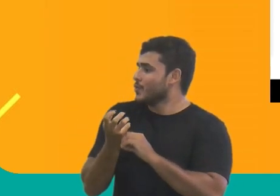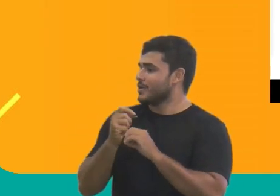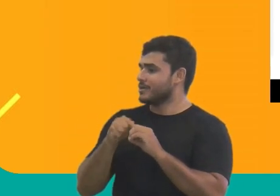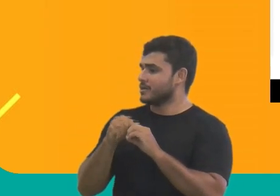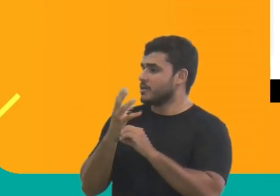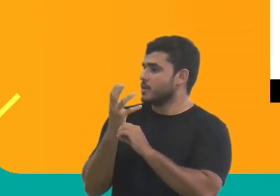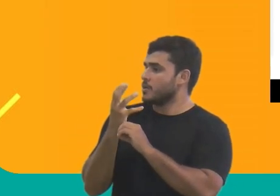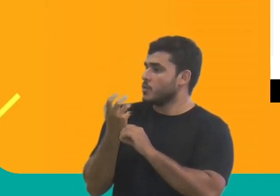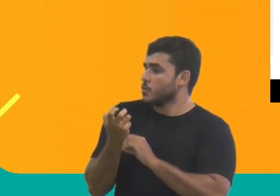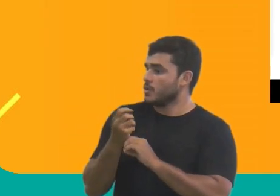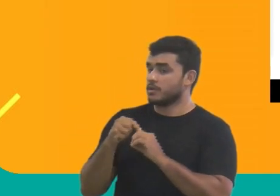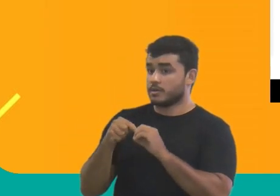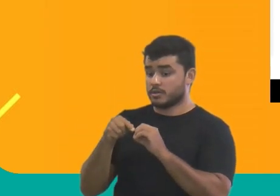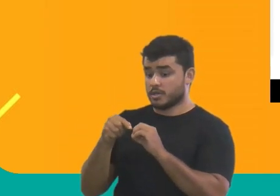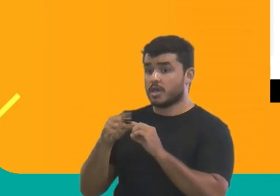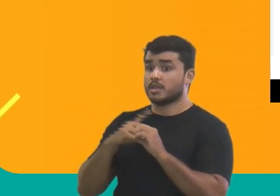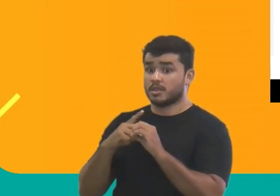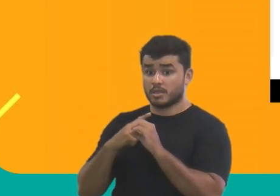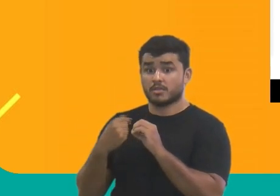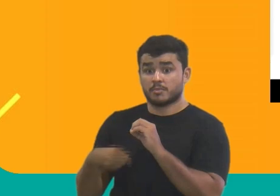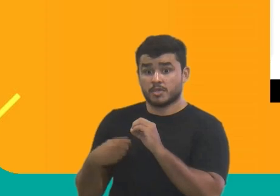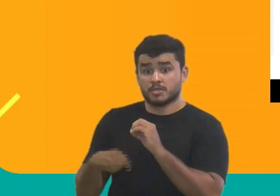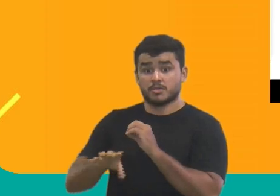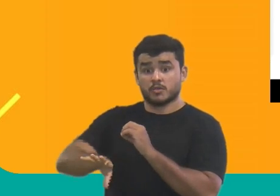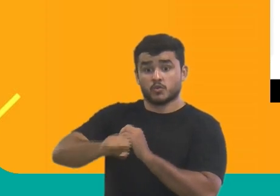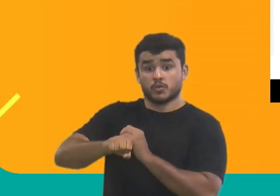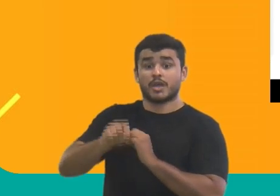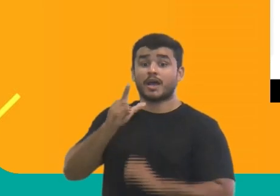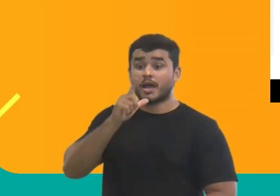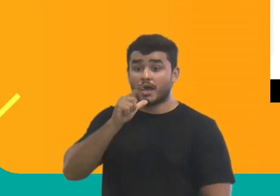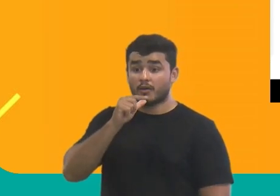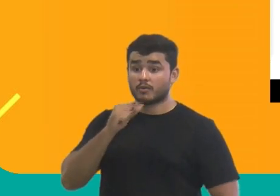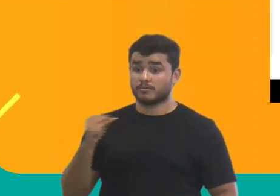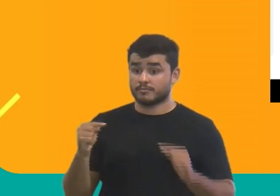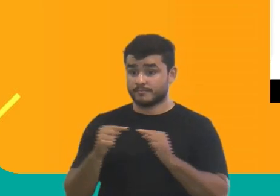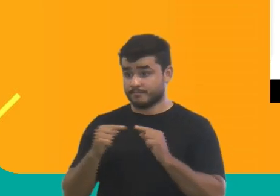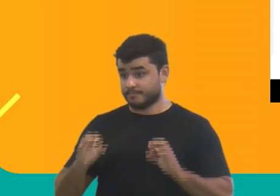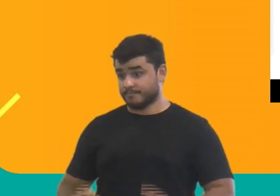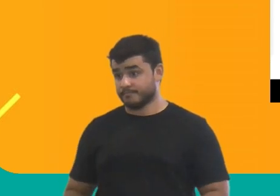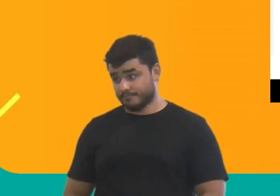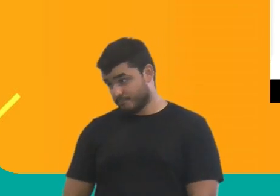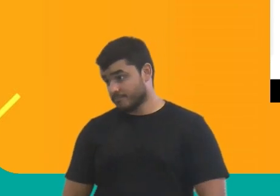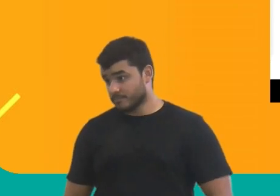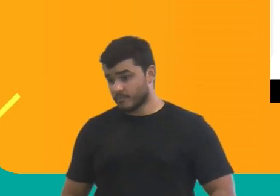água específica. E se eu acabo perdendo